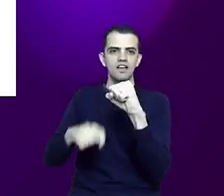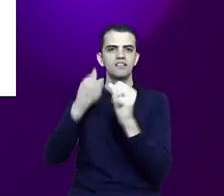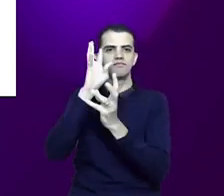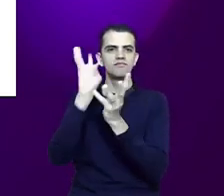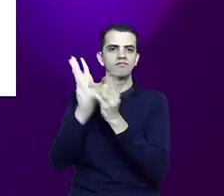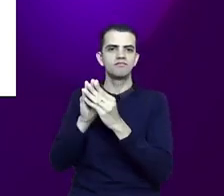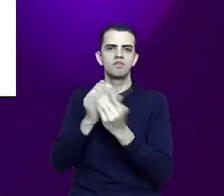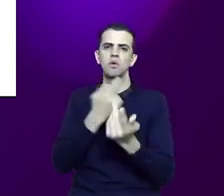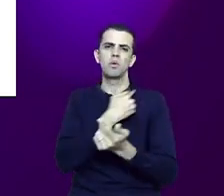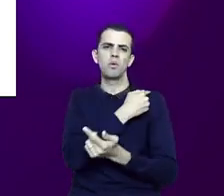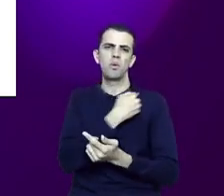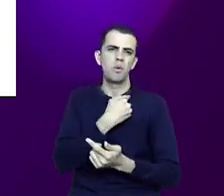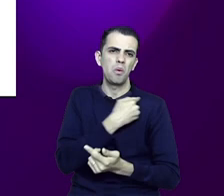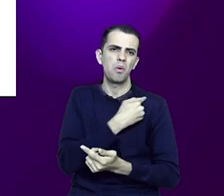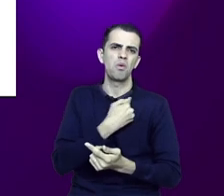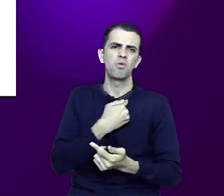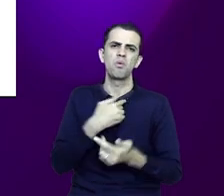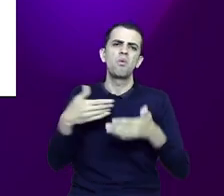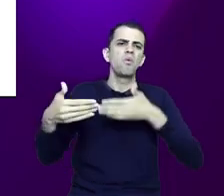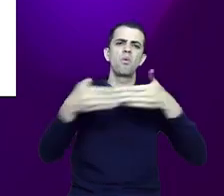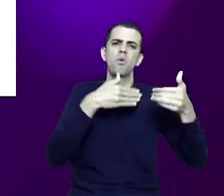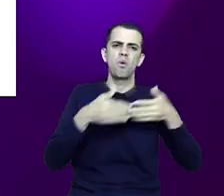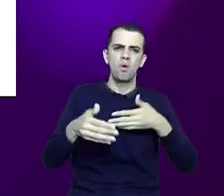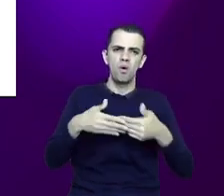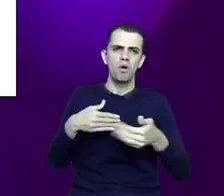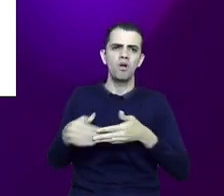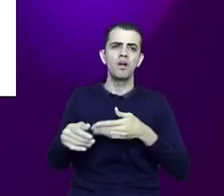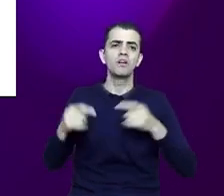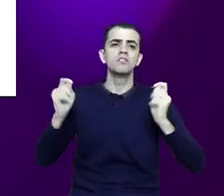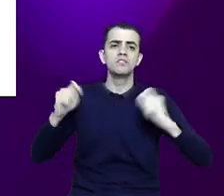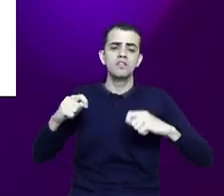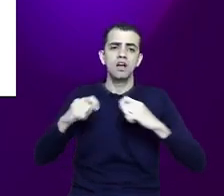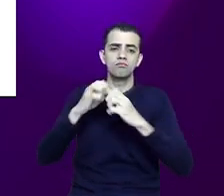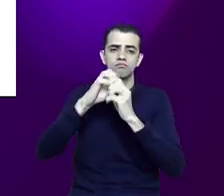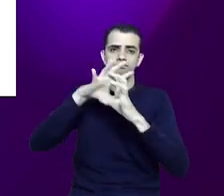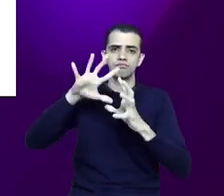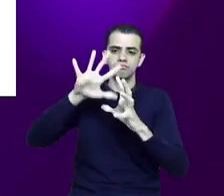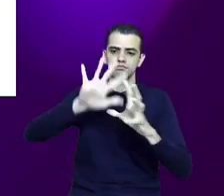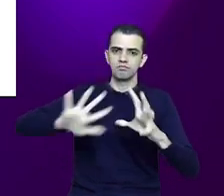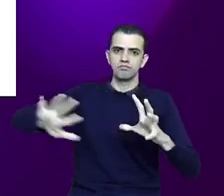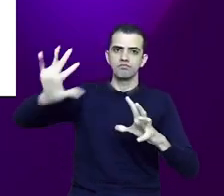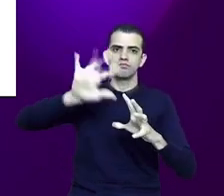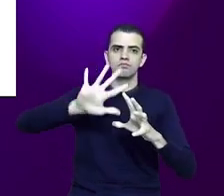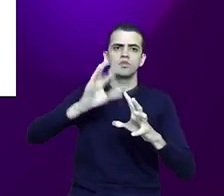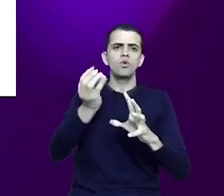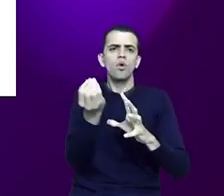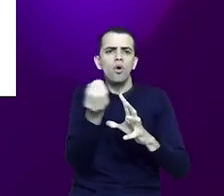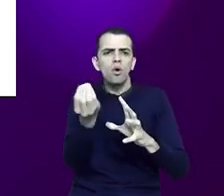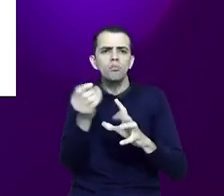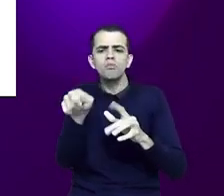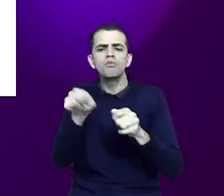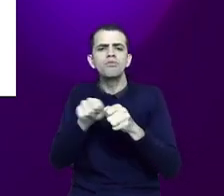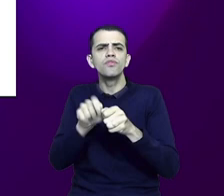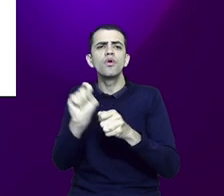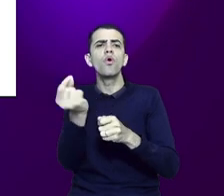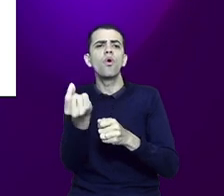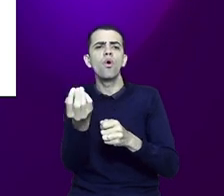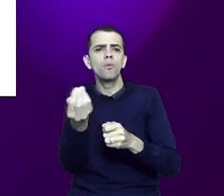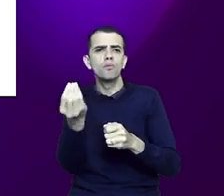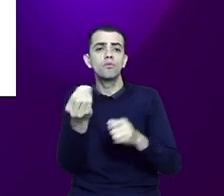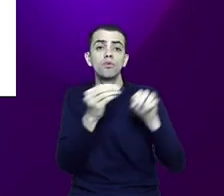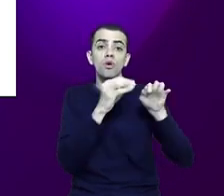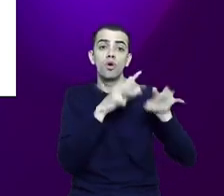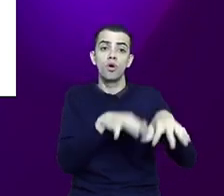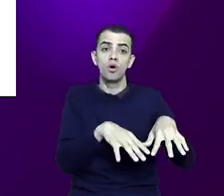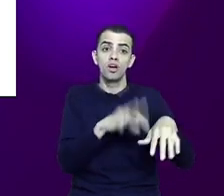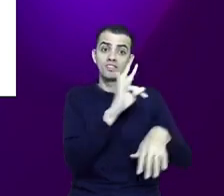ou da clavícula ou de como você desejar. Lembrando que essas imagens elas são formadas através de um software que deriva da própria tomografia